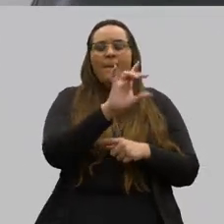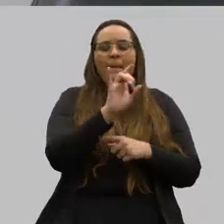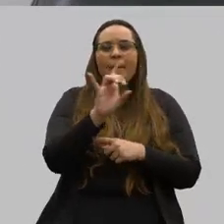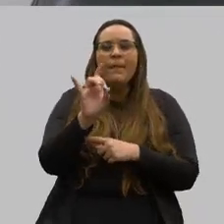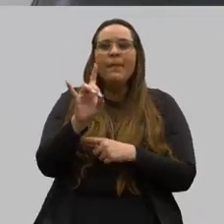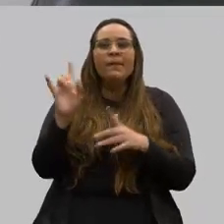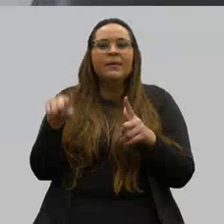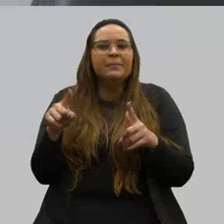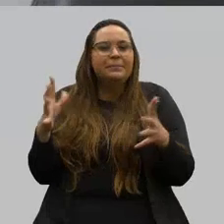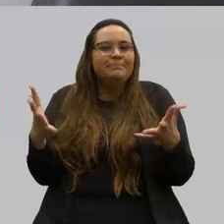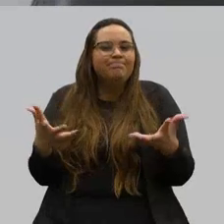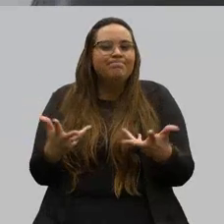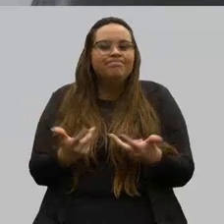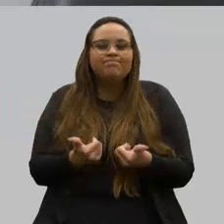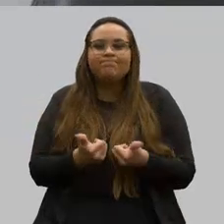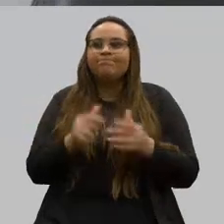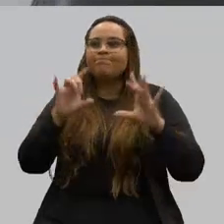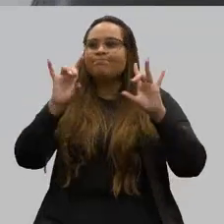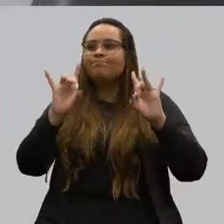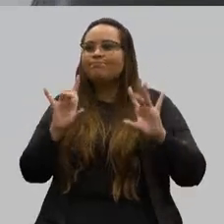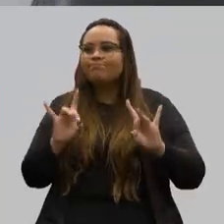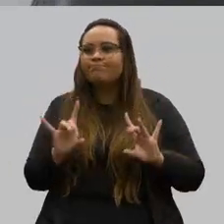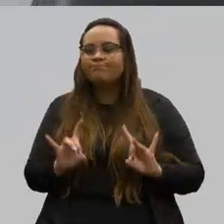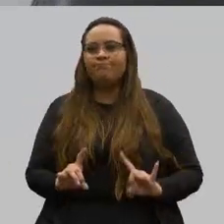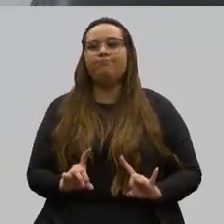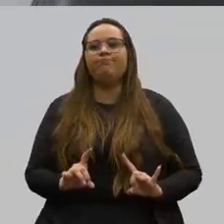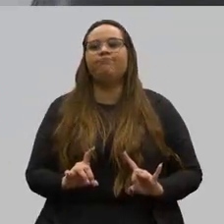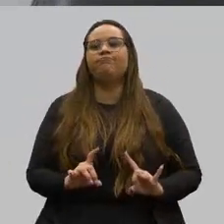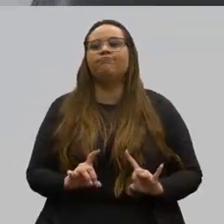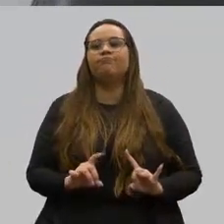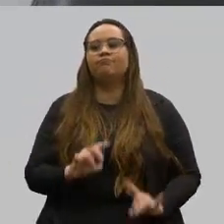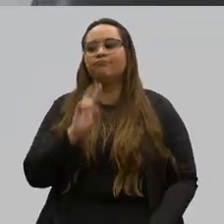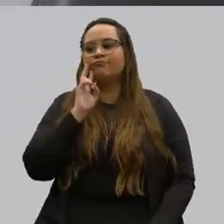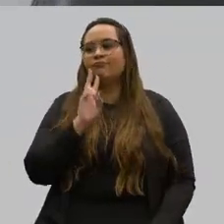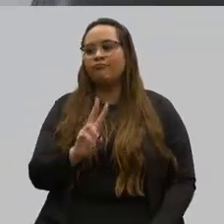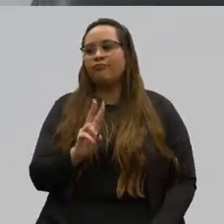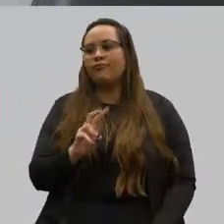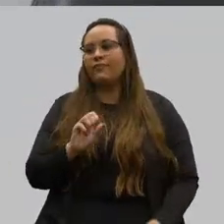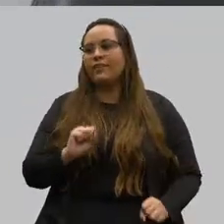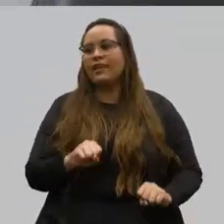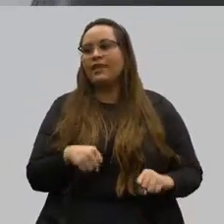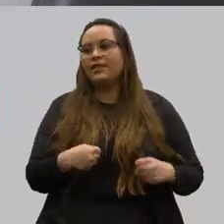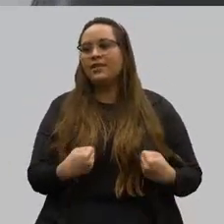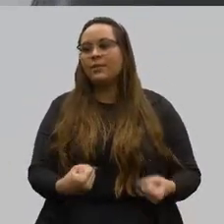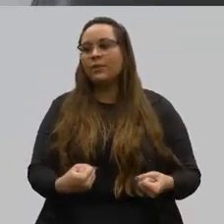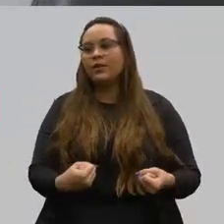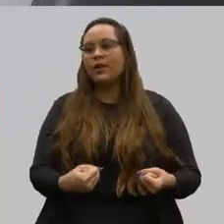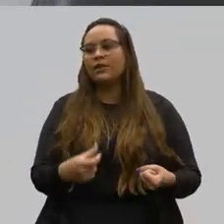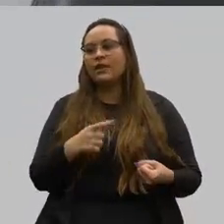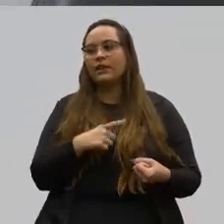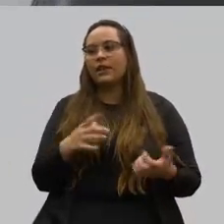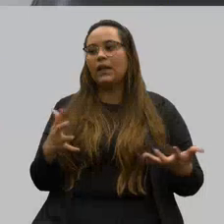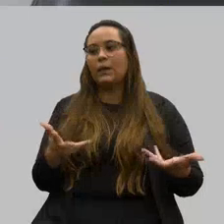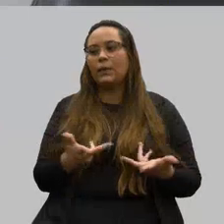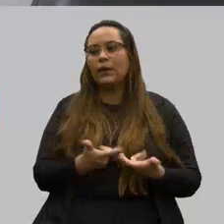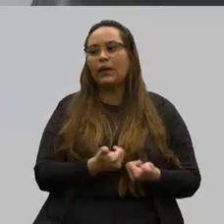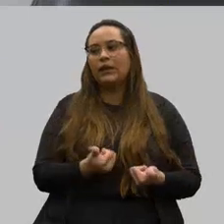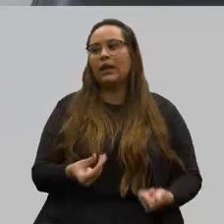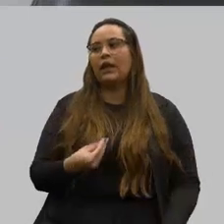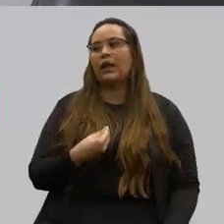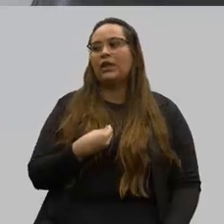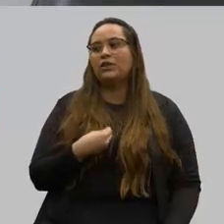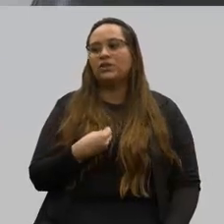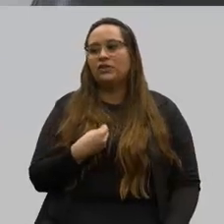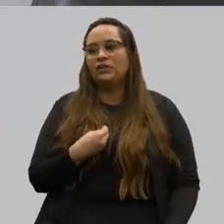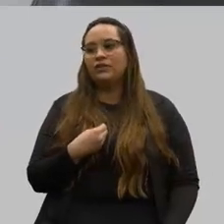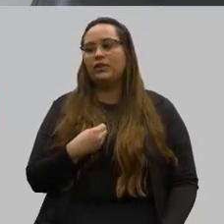essencial eh no ponto de vista de trazer segurança de trazer com qualidade de vid pras pessoas de cuidado